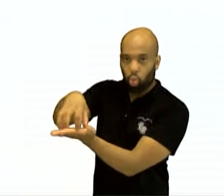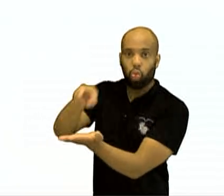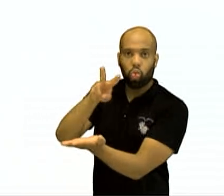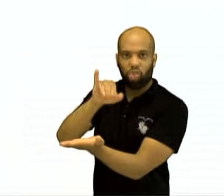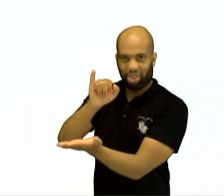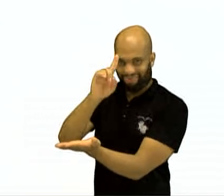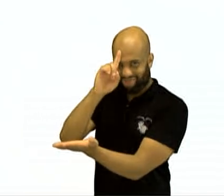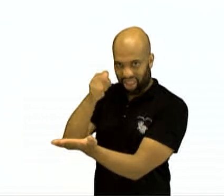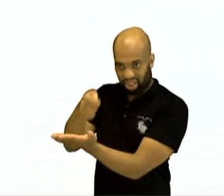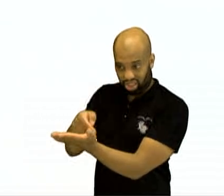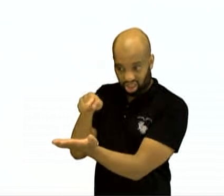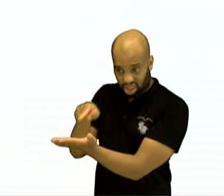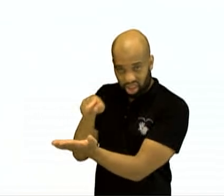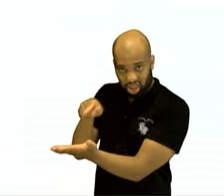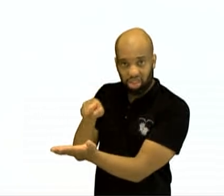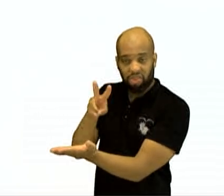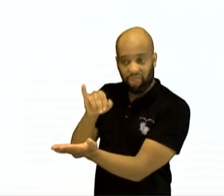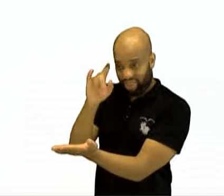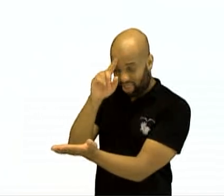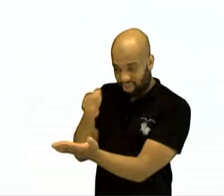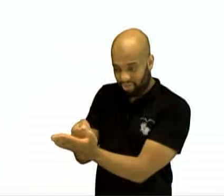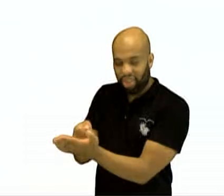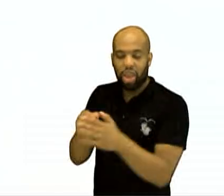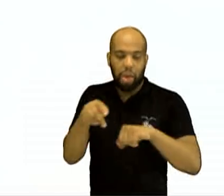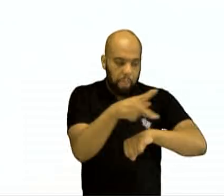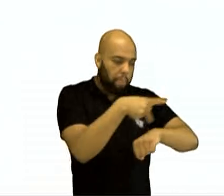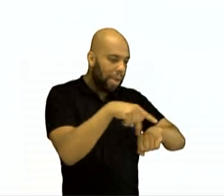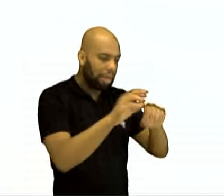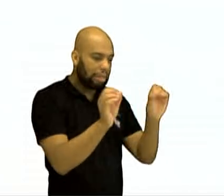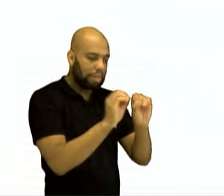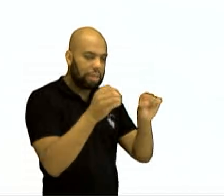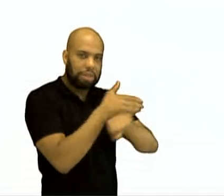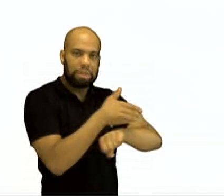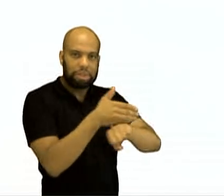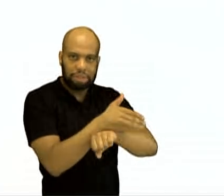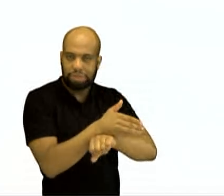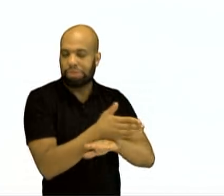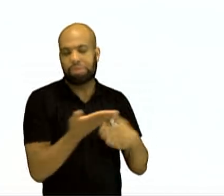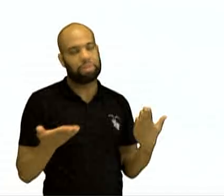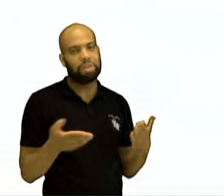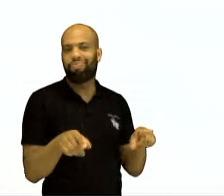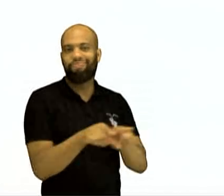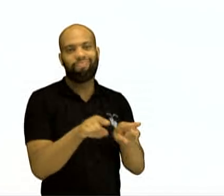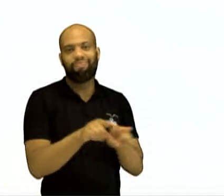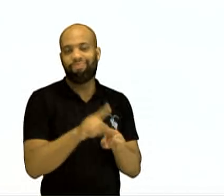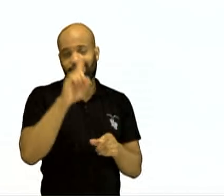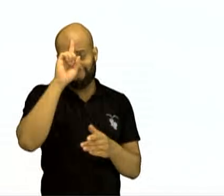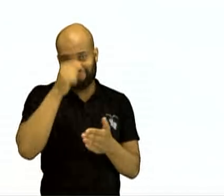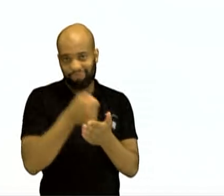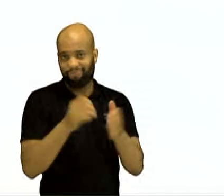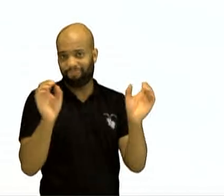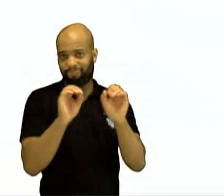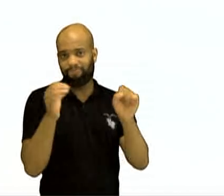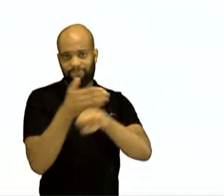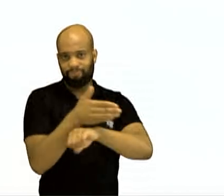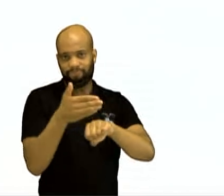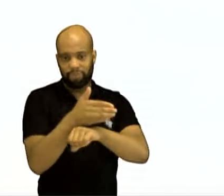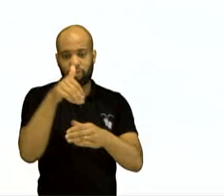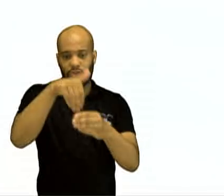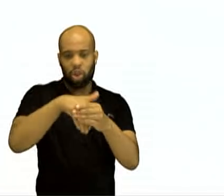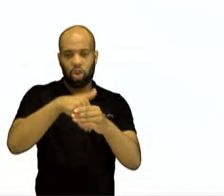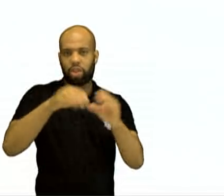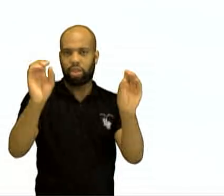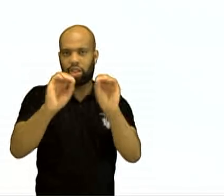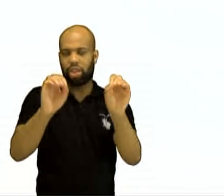todo, né? Esses países que não estão inseridos nessa geopolítica global acabam sem a participação, sem o direito de voto,